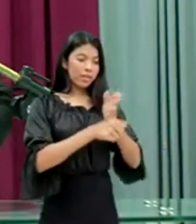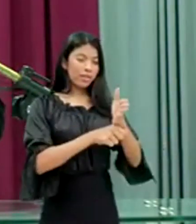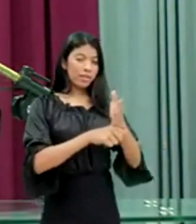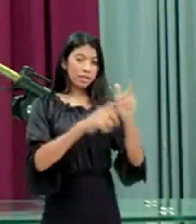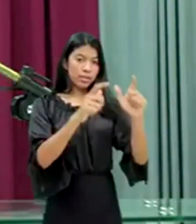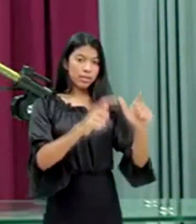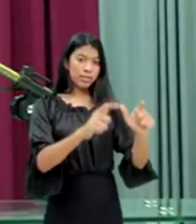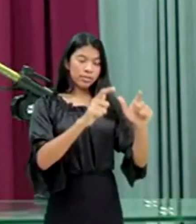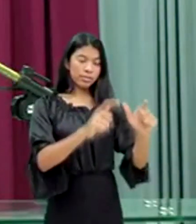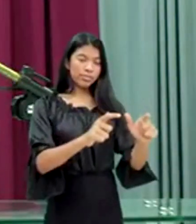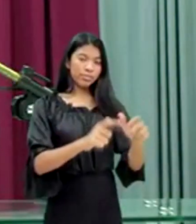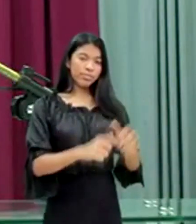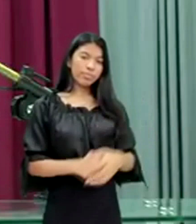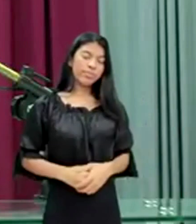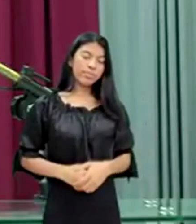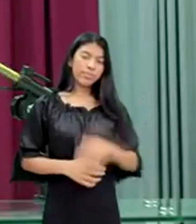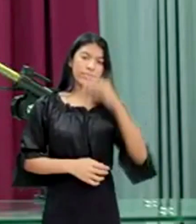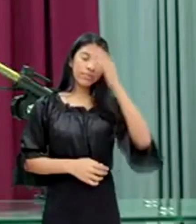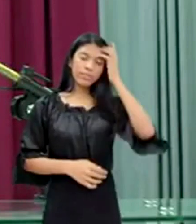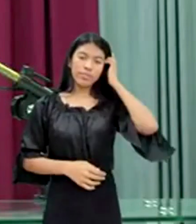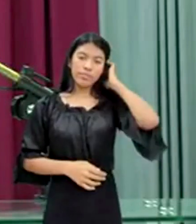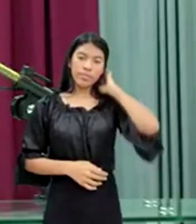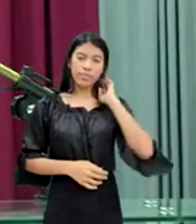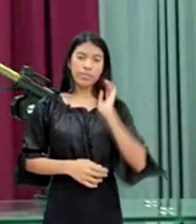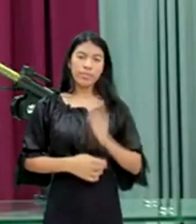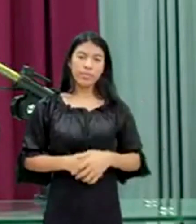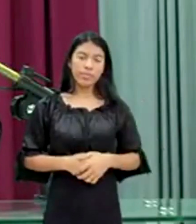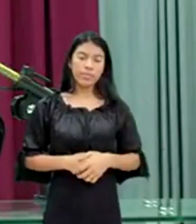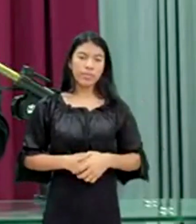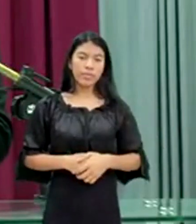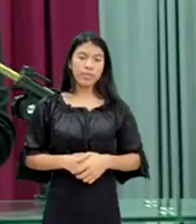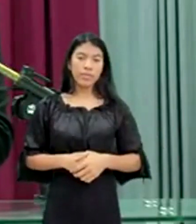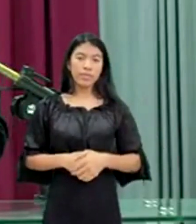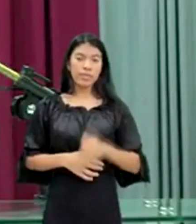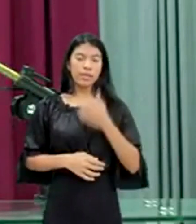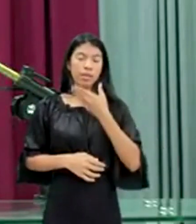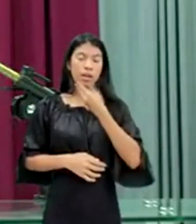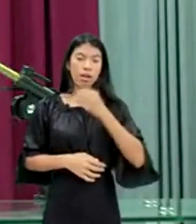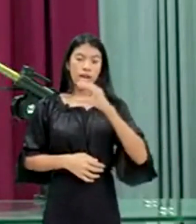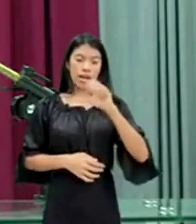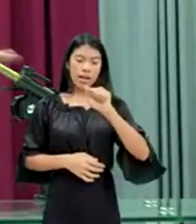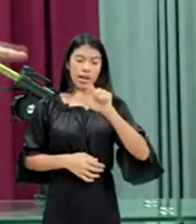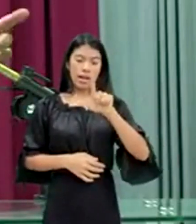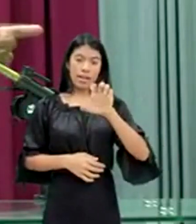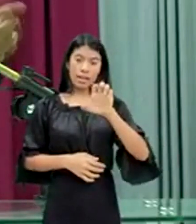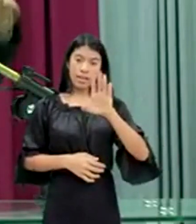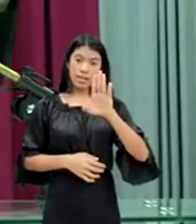Calebe já tem 80 anos, e ele vai a Moisés e diz, Moisés,